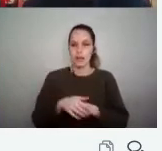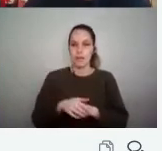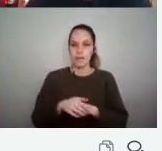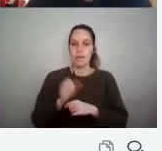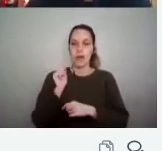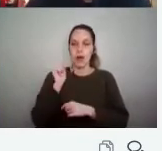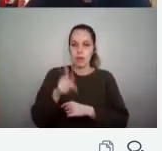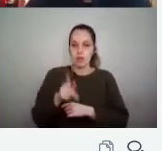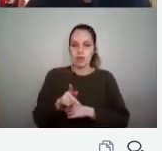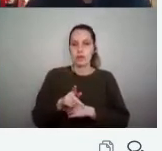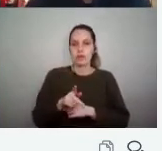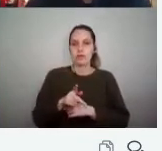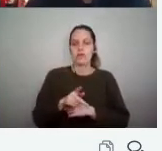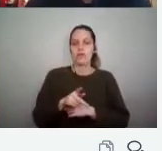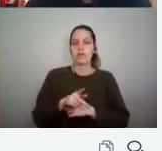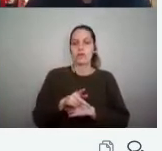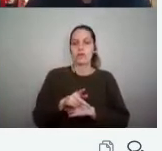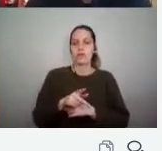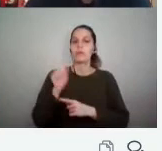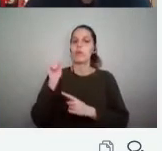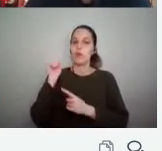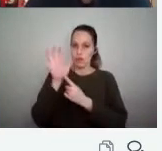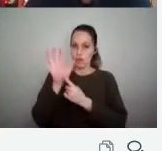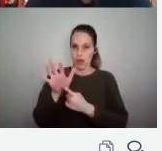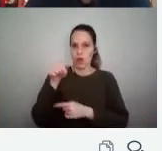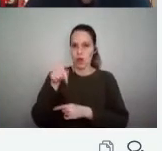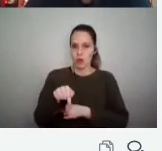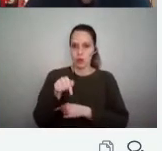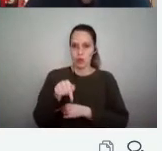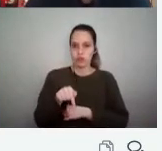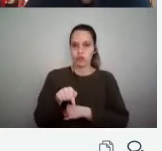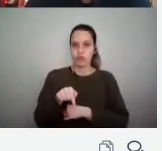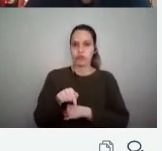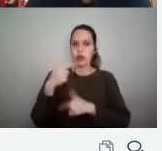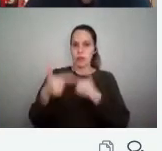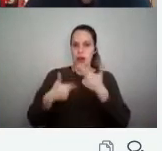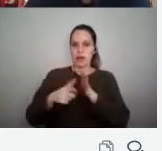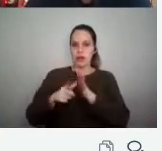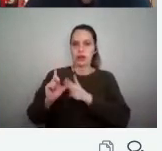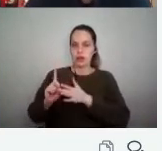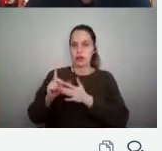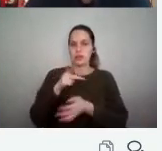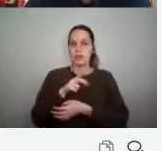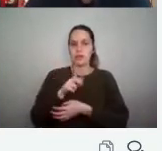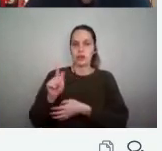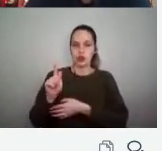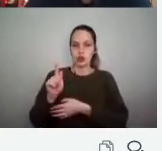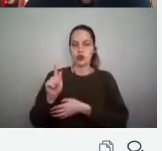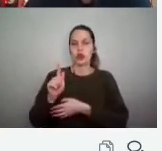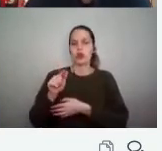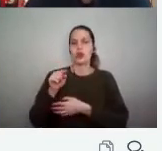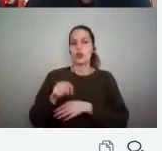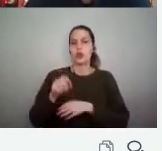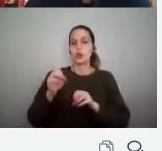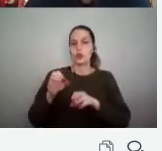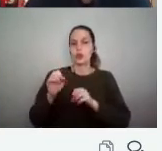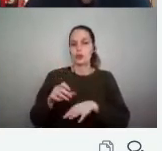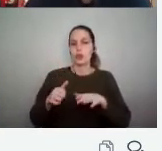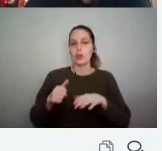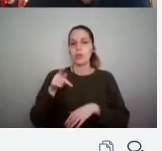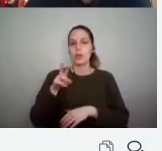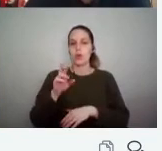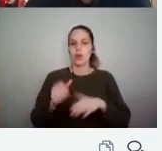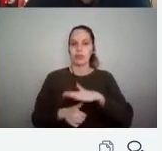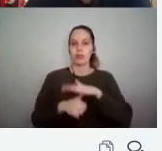de Educação da Universidade Federal de Pelotas, onde ela foi coordenadora do PPG de Educação e pró-reitora de graduação.